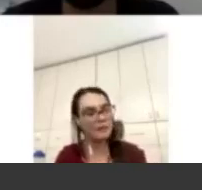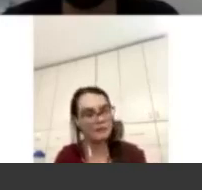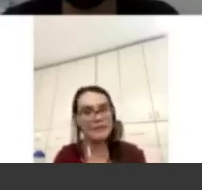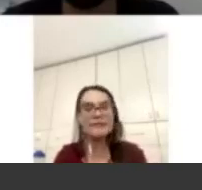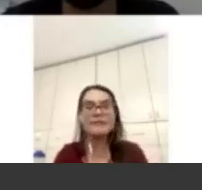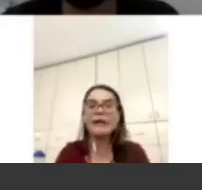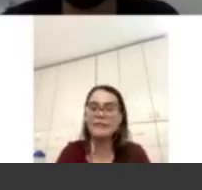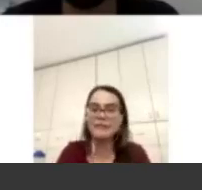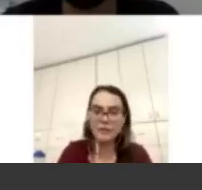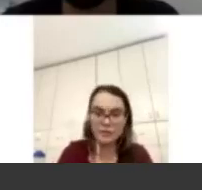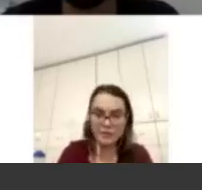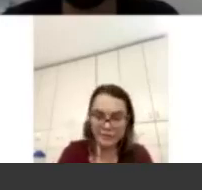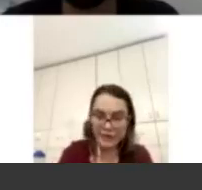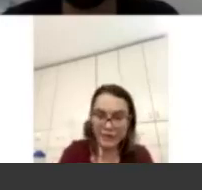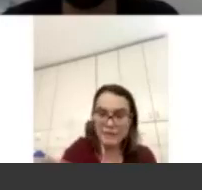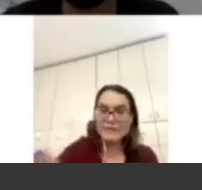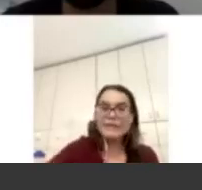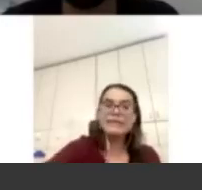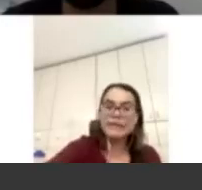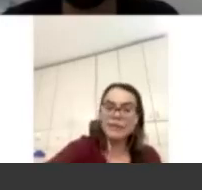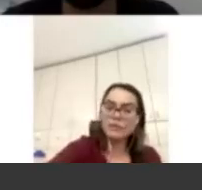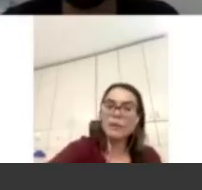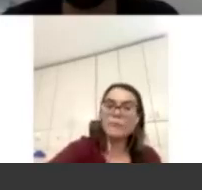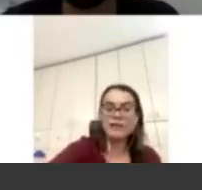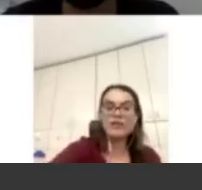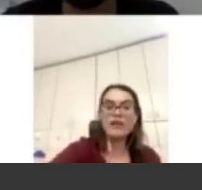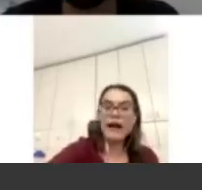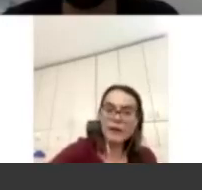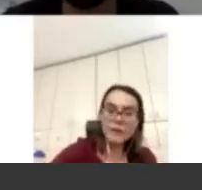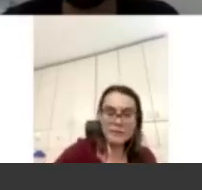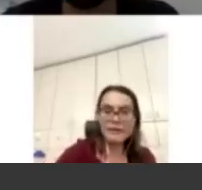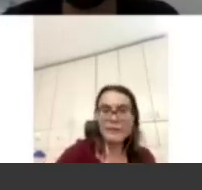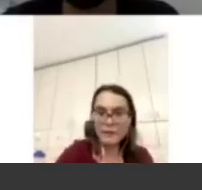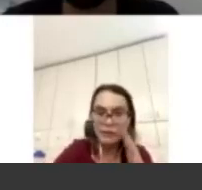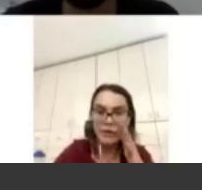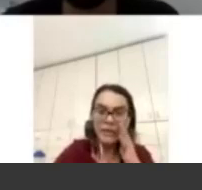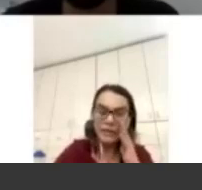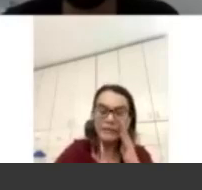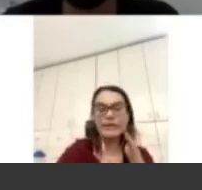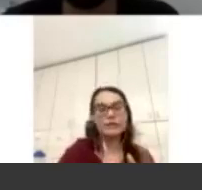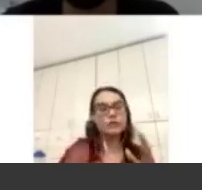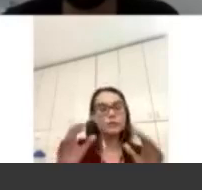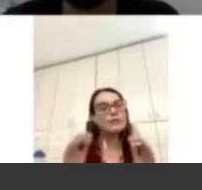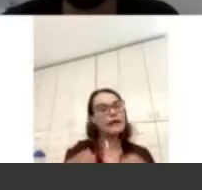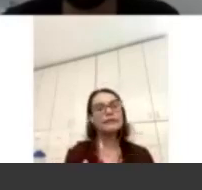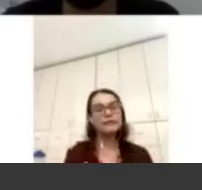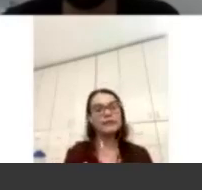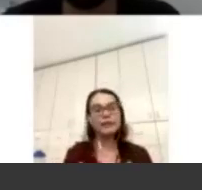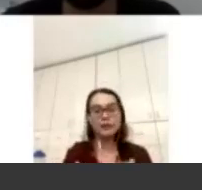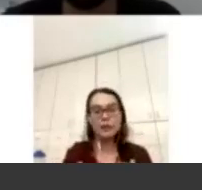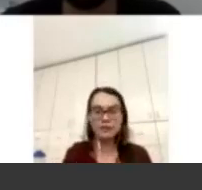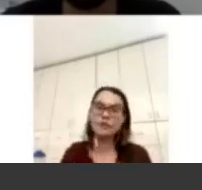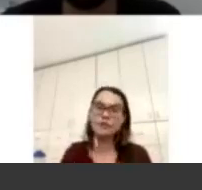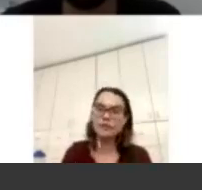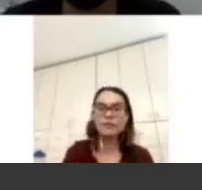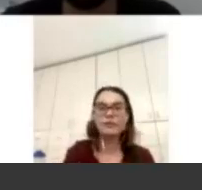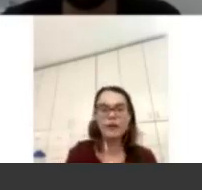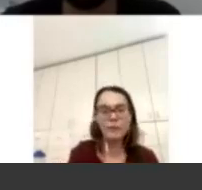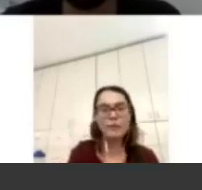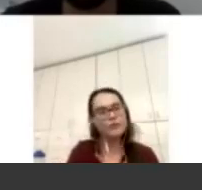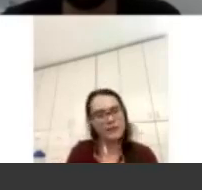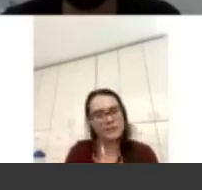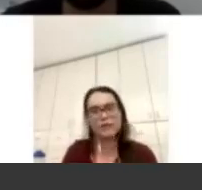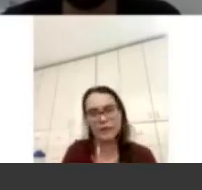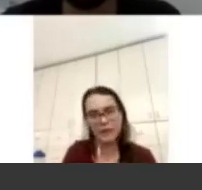exames complementares que devem ser solicitados, seguido de uma parte de aconselhamento, em que vai estar tudo baseado em evidência, quais são as orientações